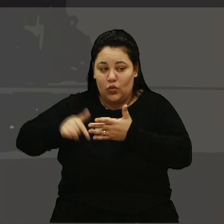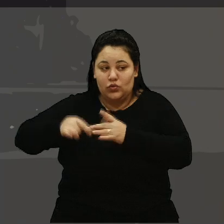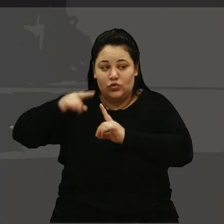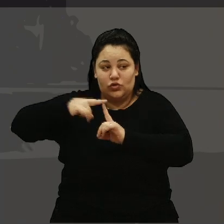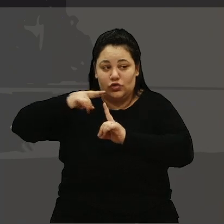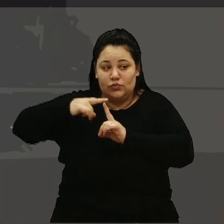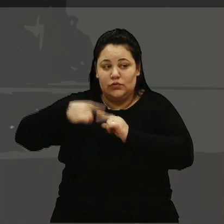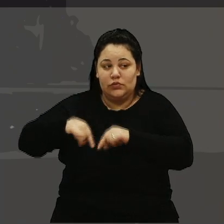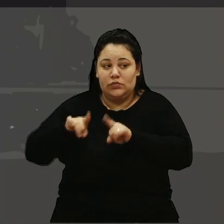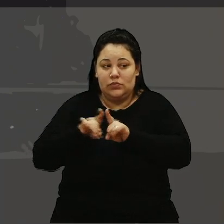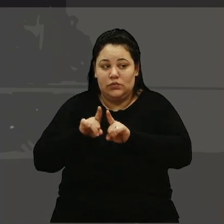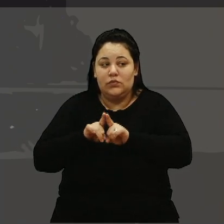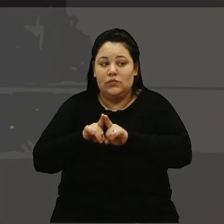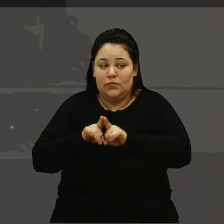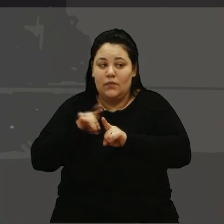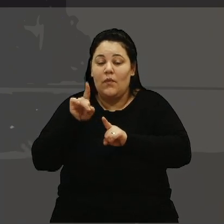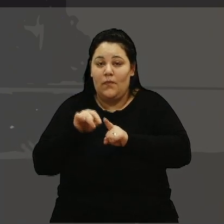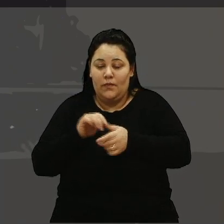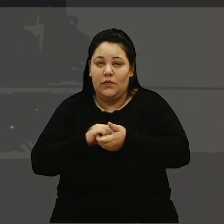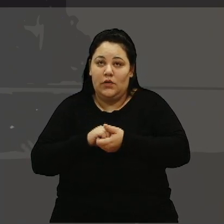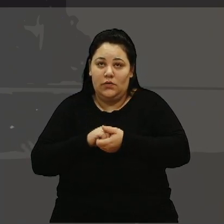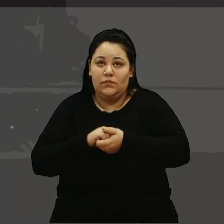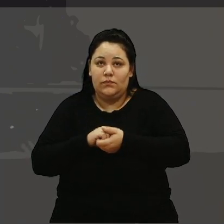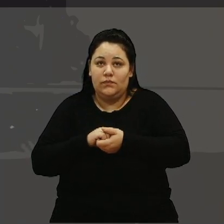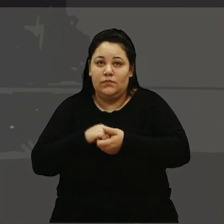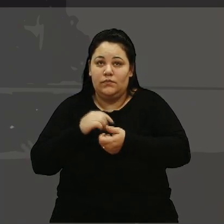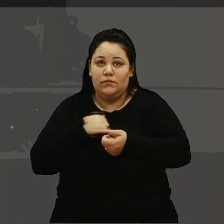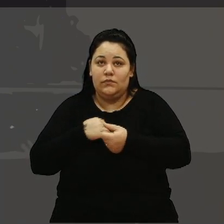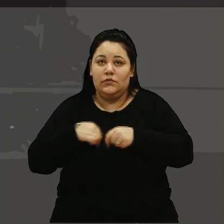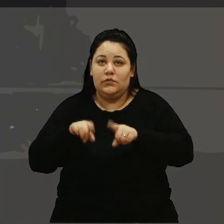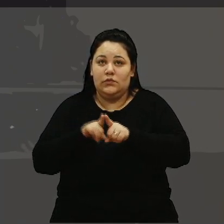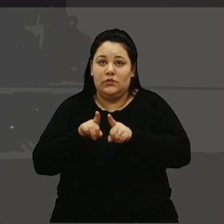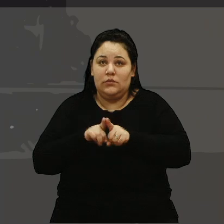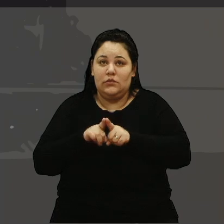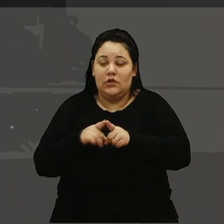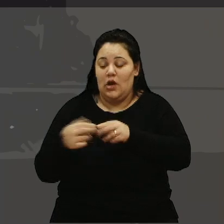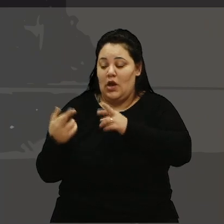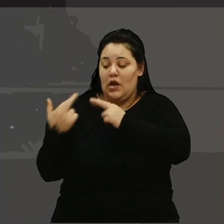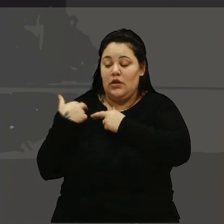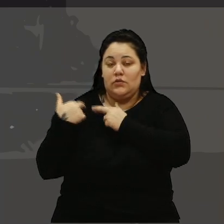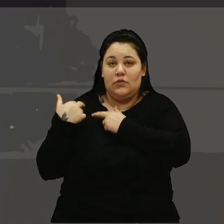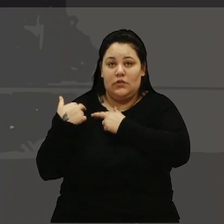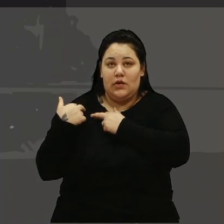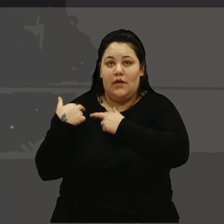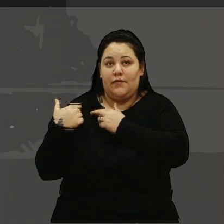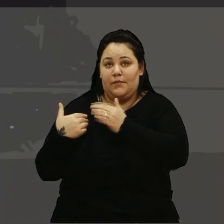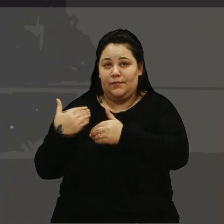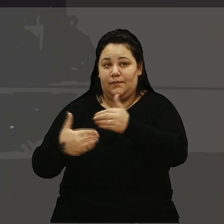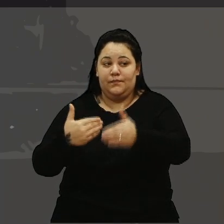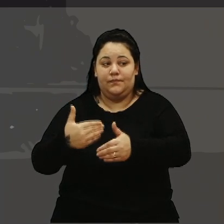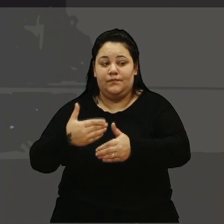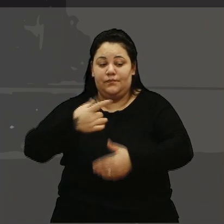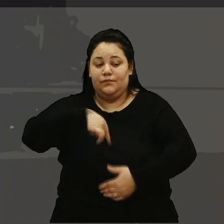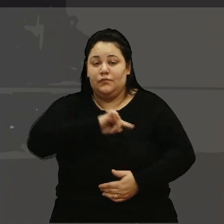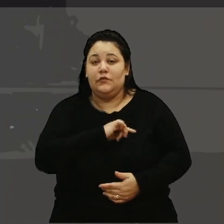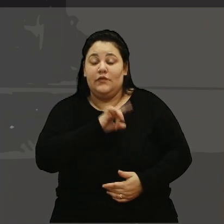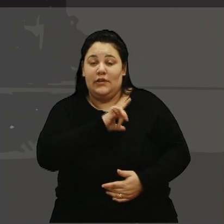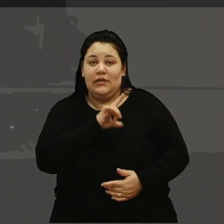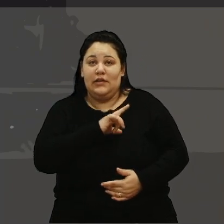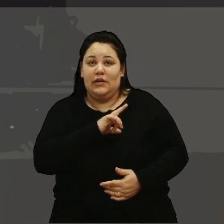transtornos comprovados, bem como os seus responsáveis. Então, como a gente falou, a partir de uma escuta